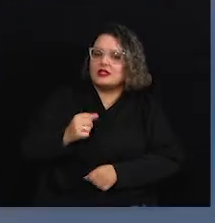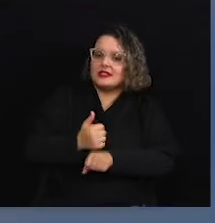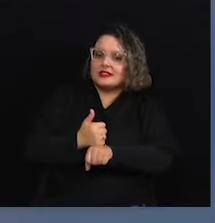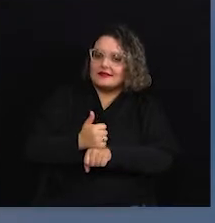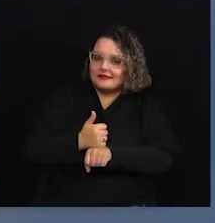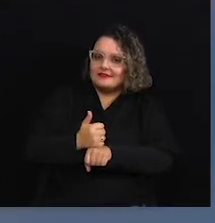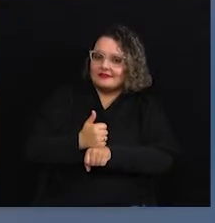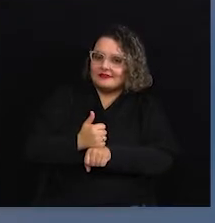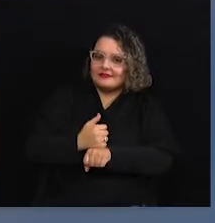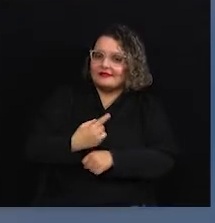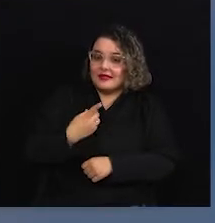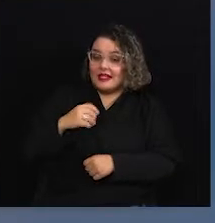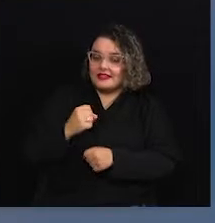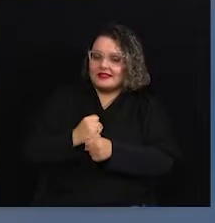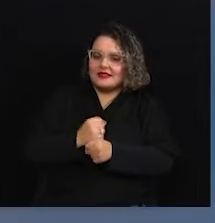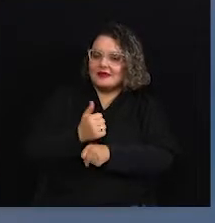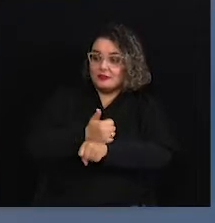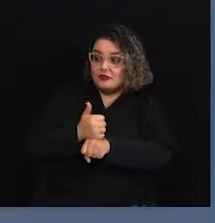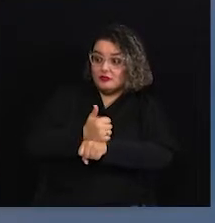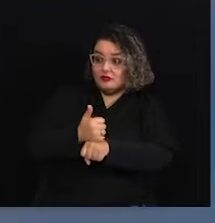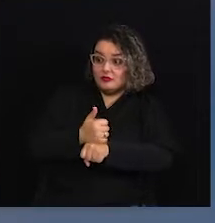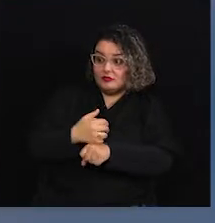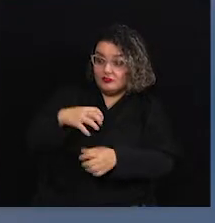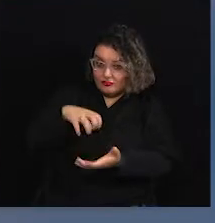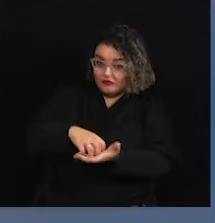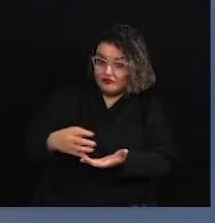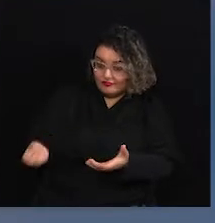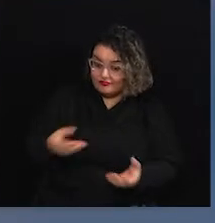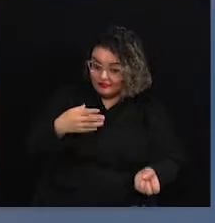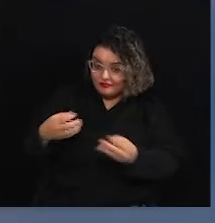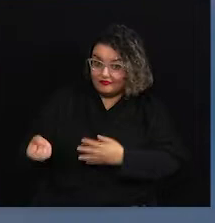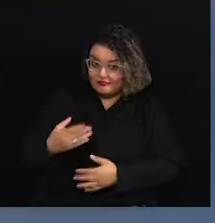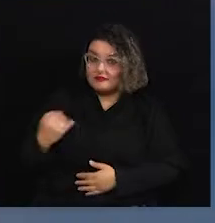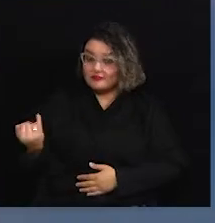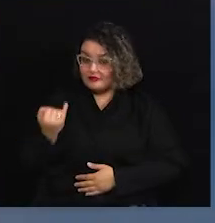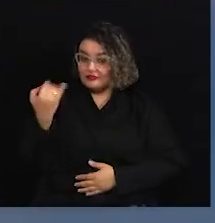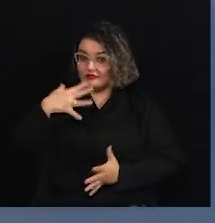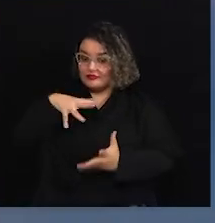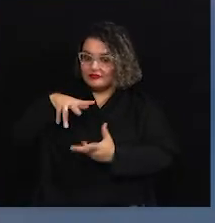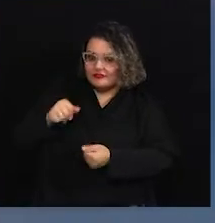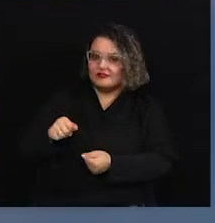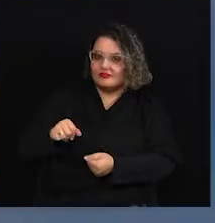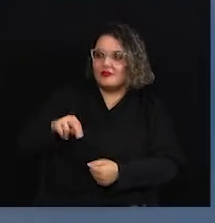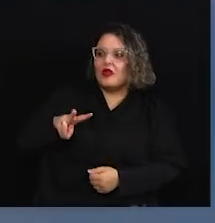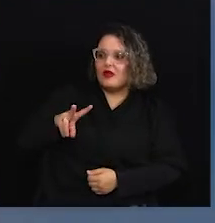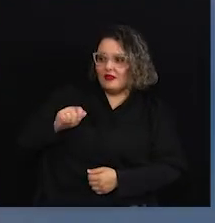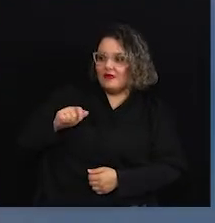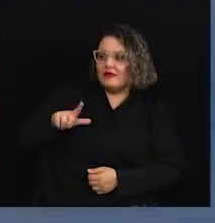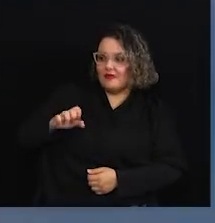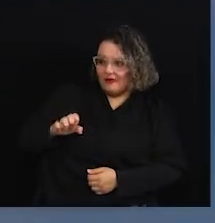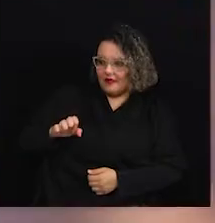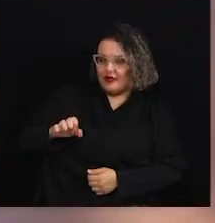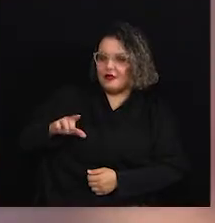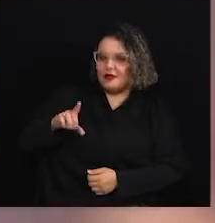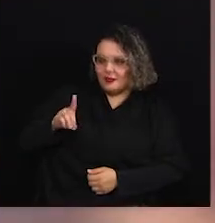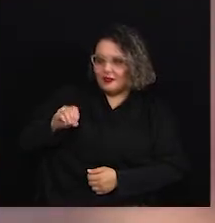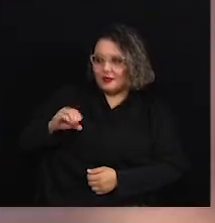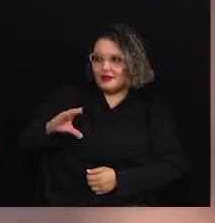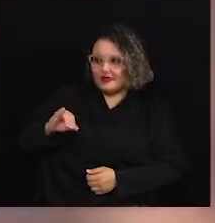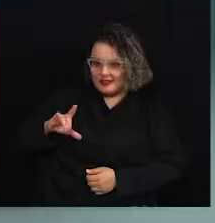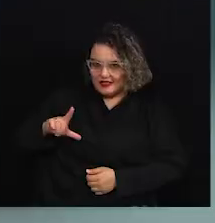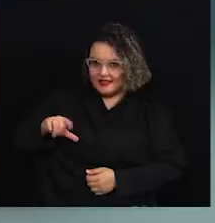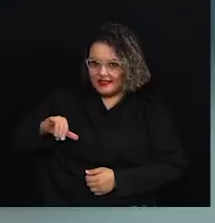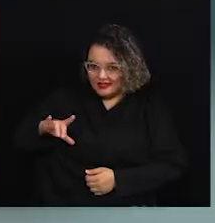Os profissionais chegaram até a viver em alguns dos centros de inovação mais importantes do mundo, o Vale do Silício e na